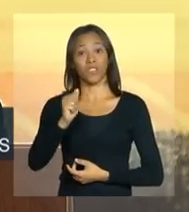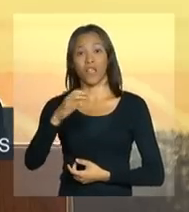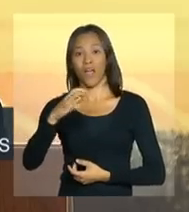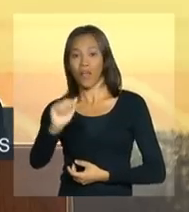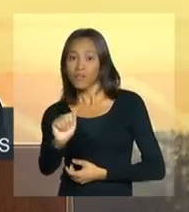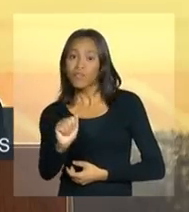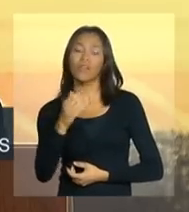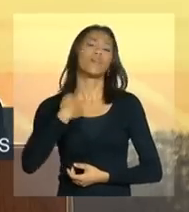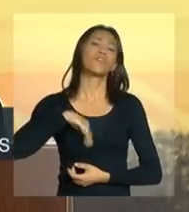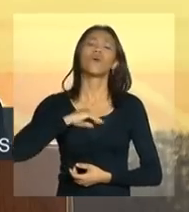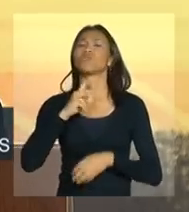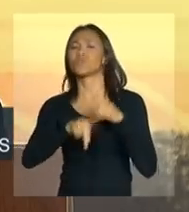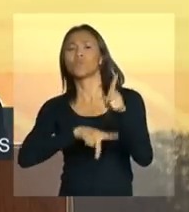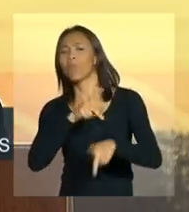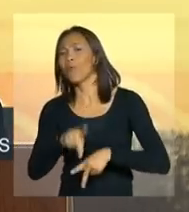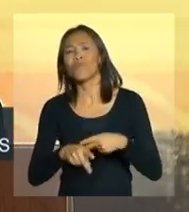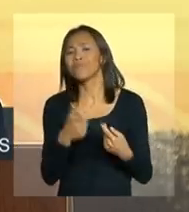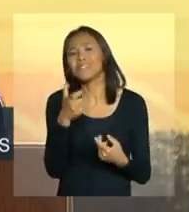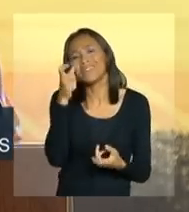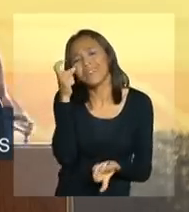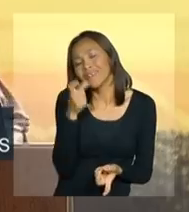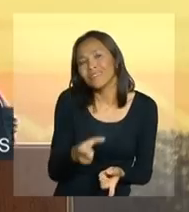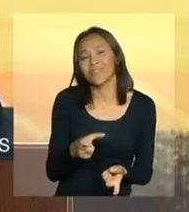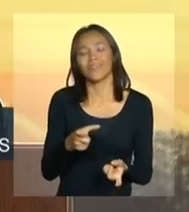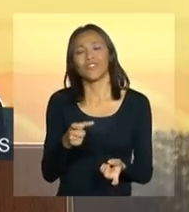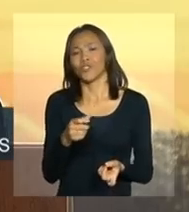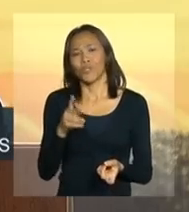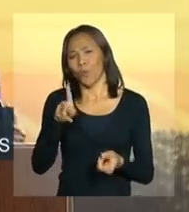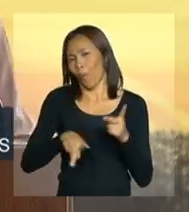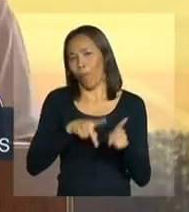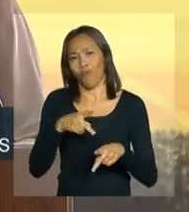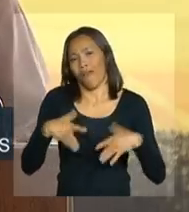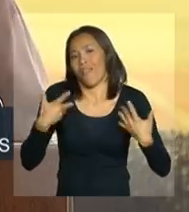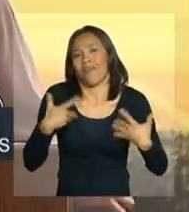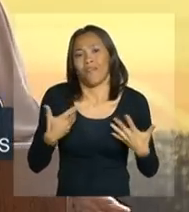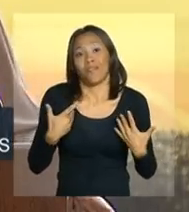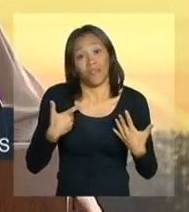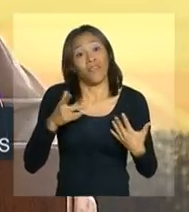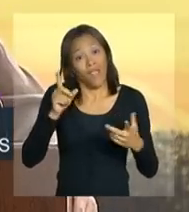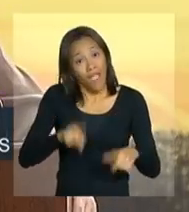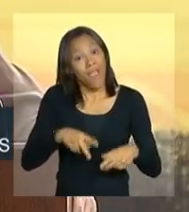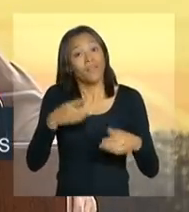o povo interessante e alegre que nós